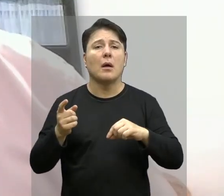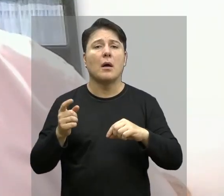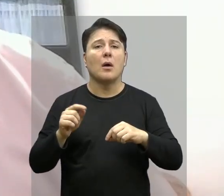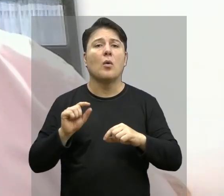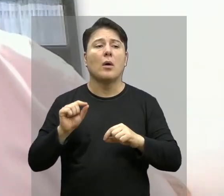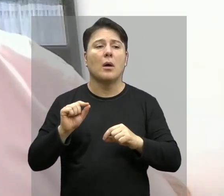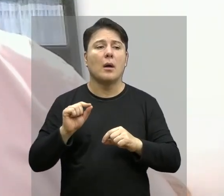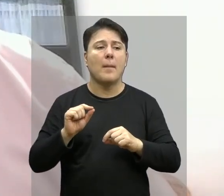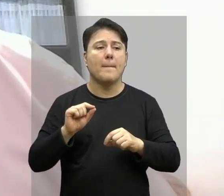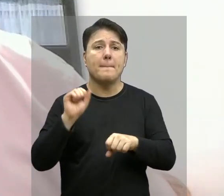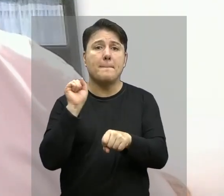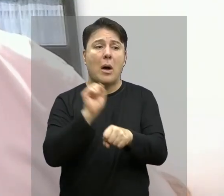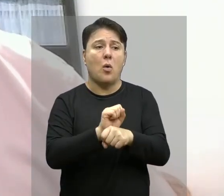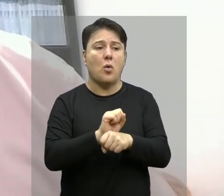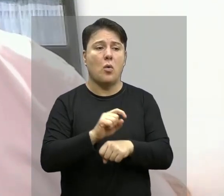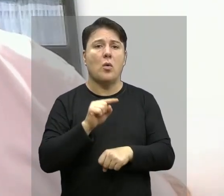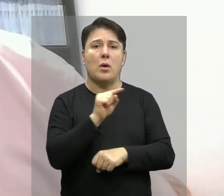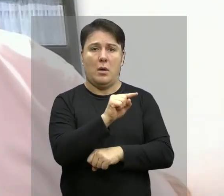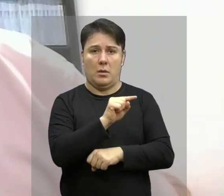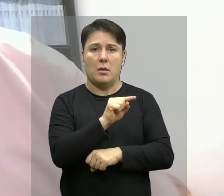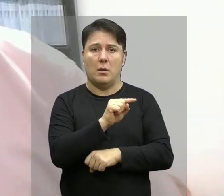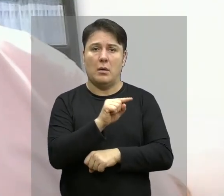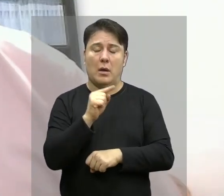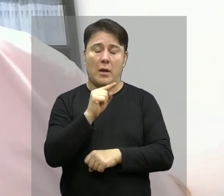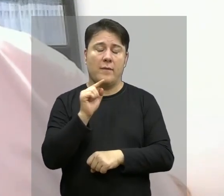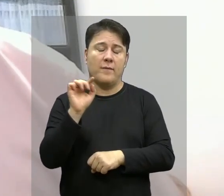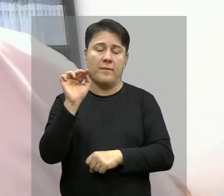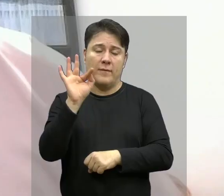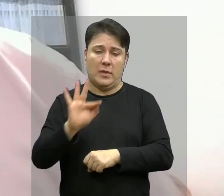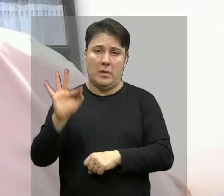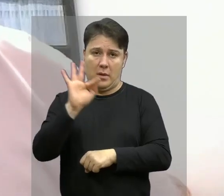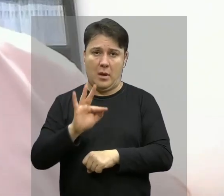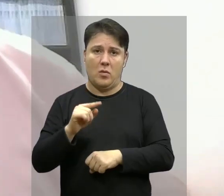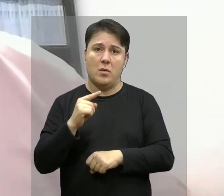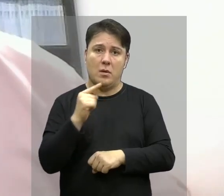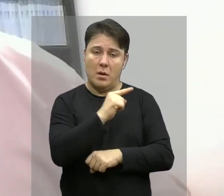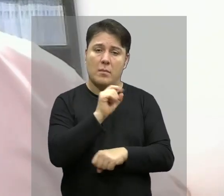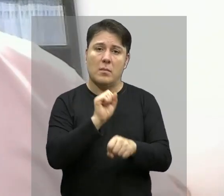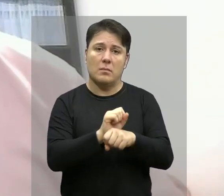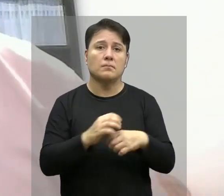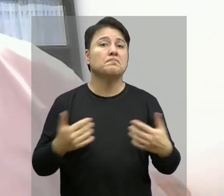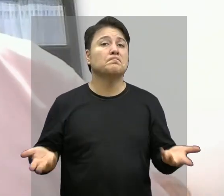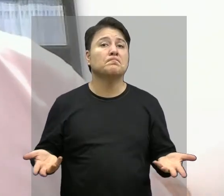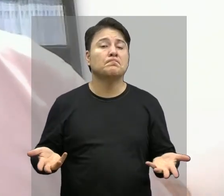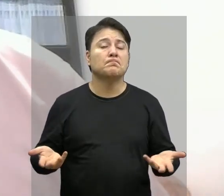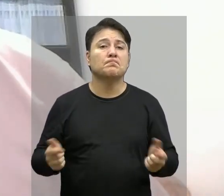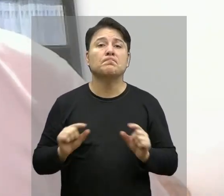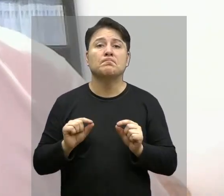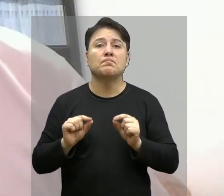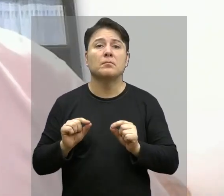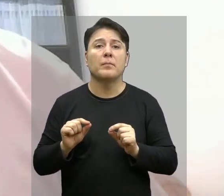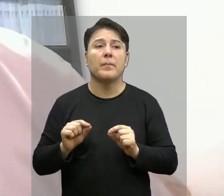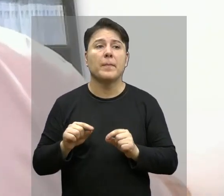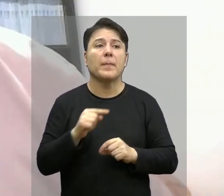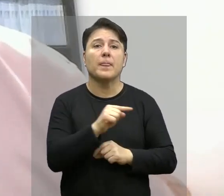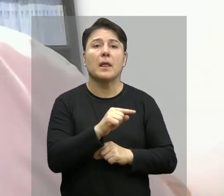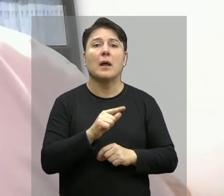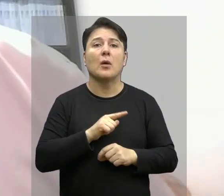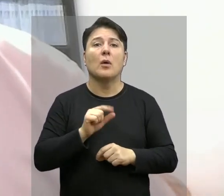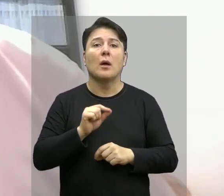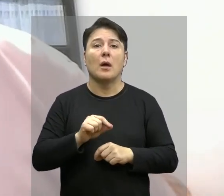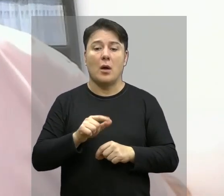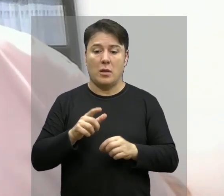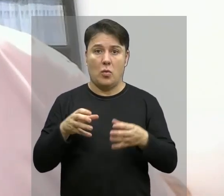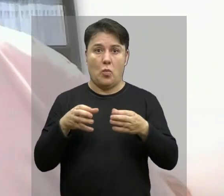dos Deputados, né, no federal. Então, assim, e aí? né? A gente não... E a bancada da